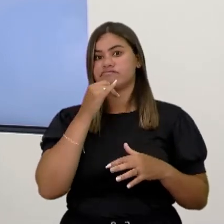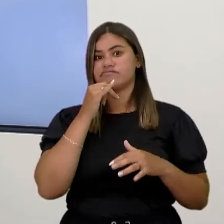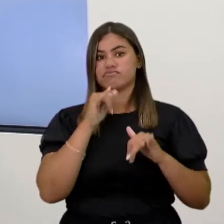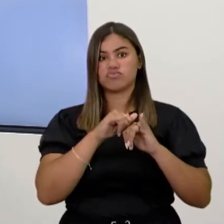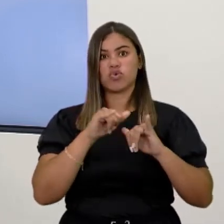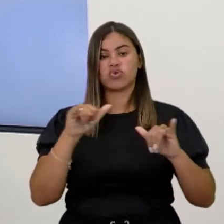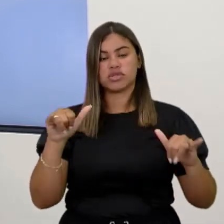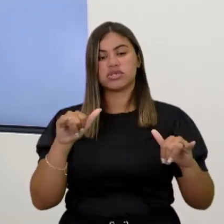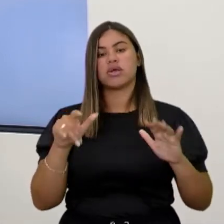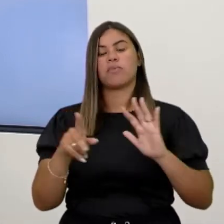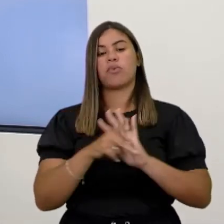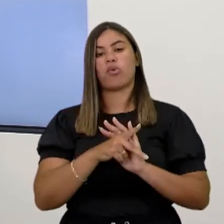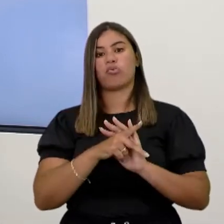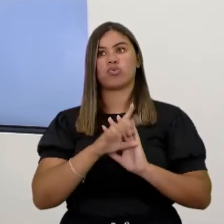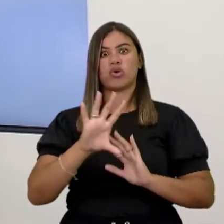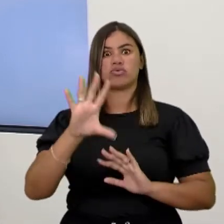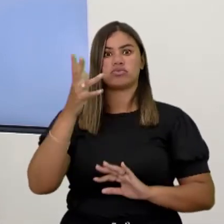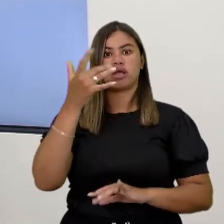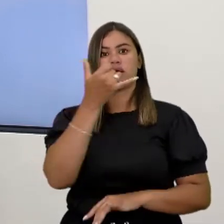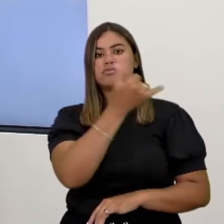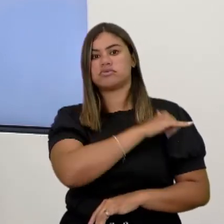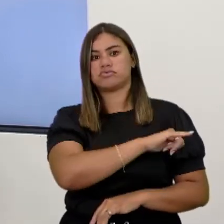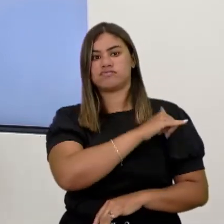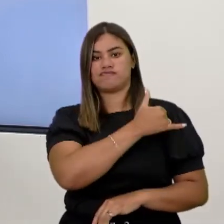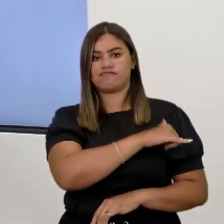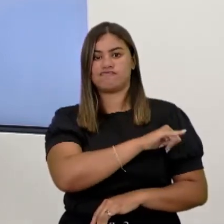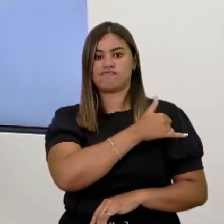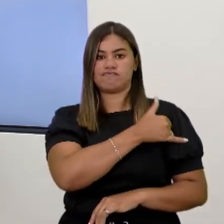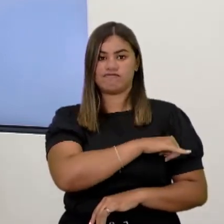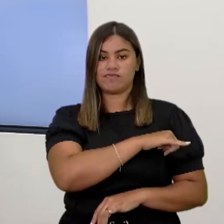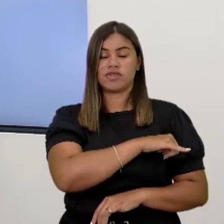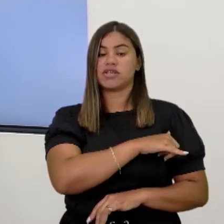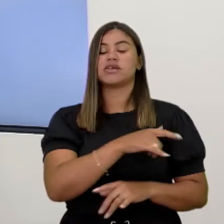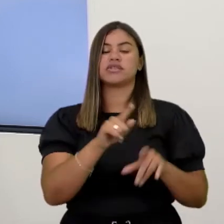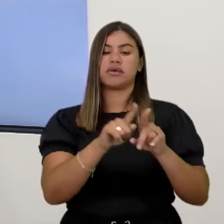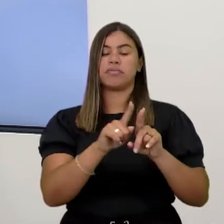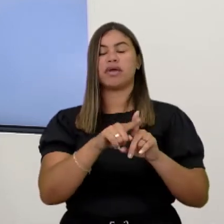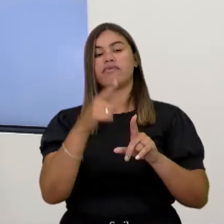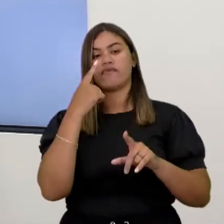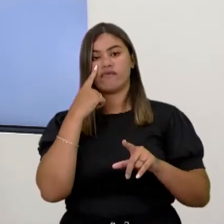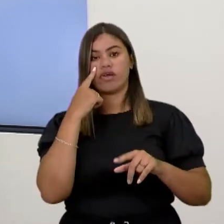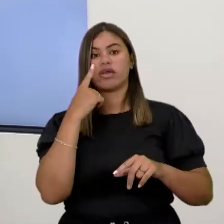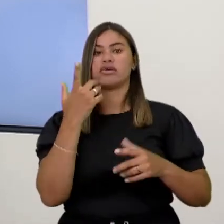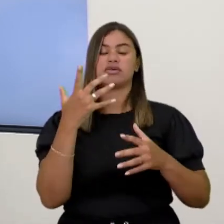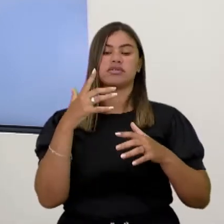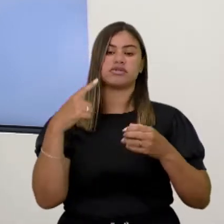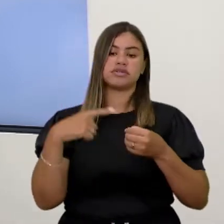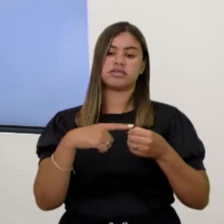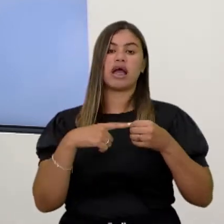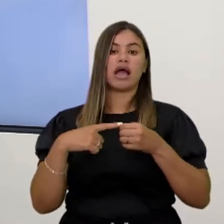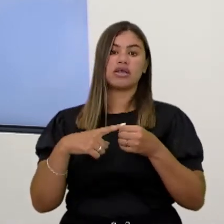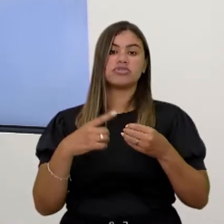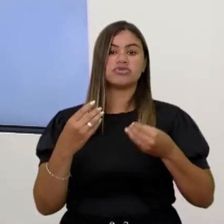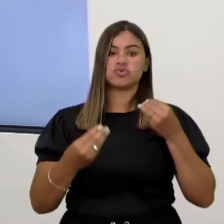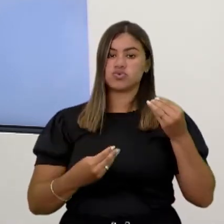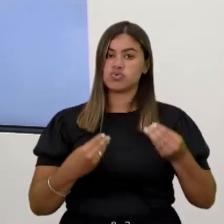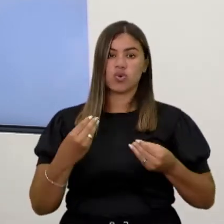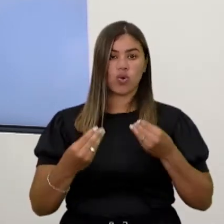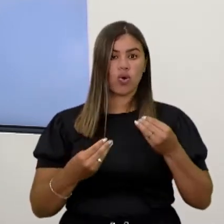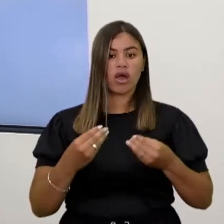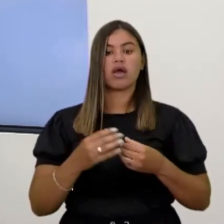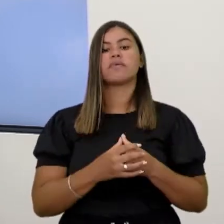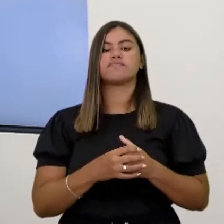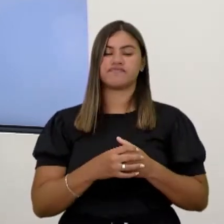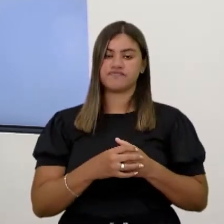estar informado, né? Inclusive para saber como é que está o processo de urbanização da nossa cidade, né? Para que se